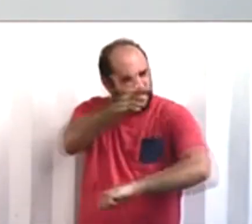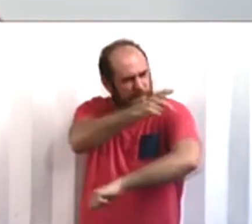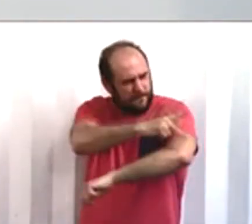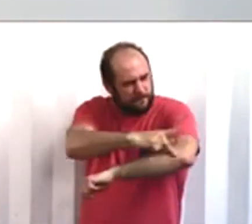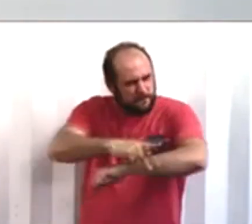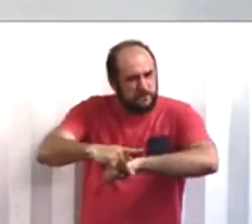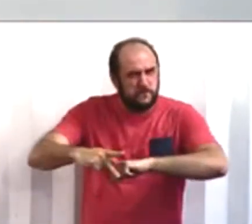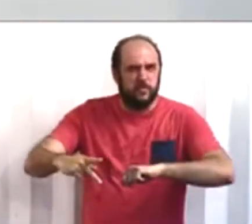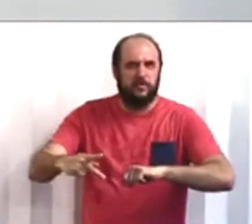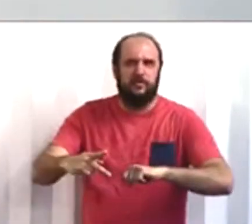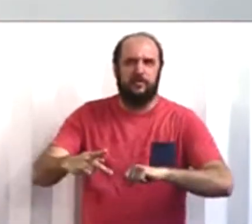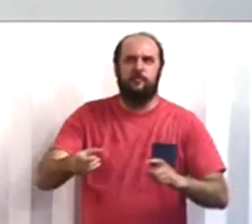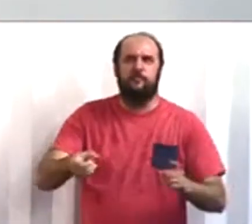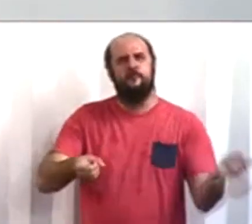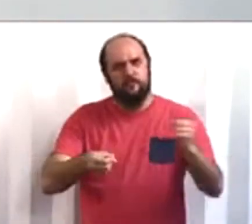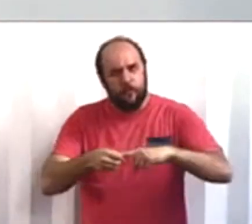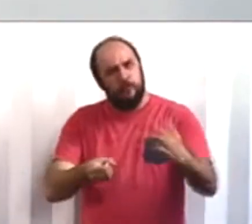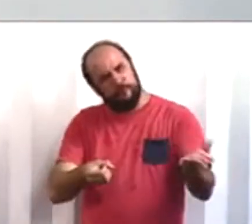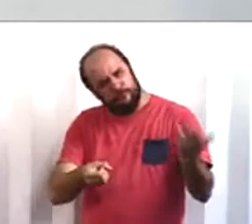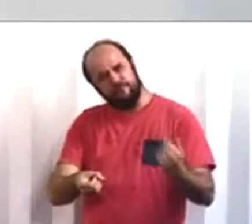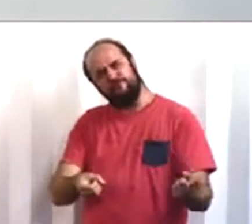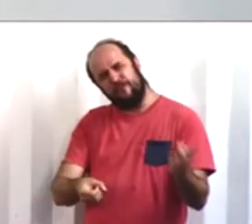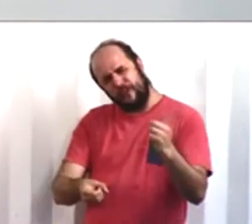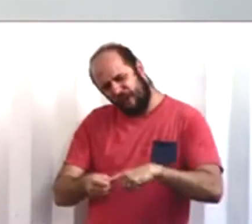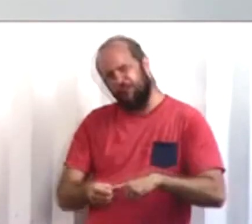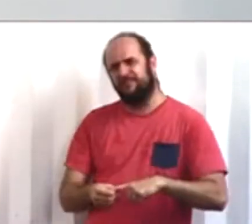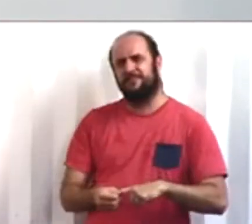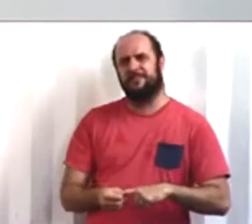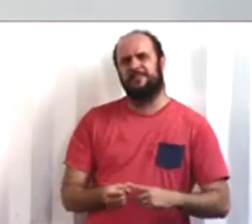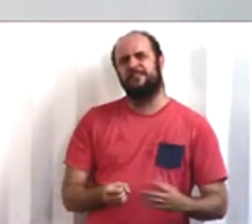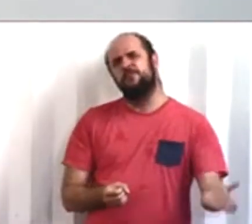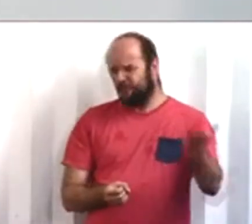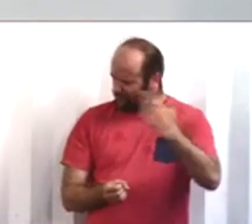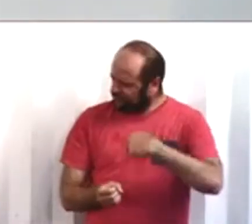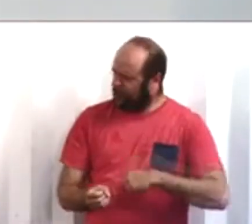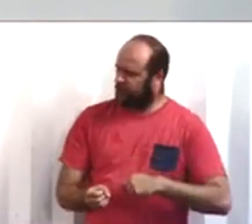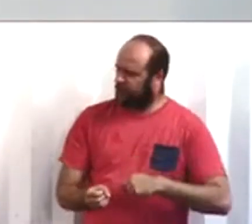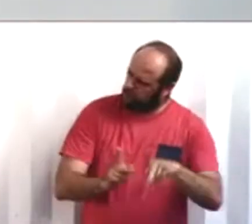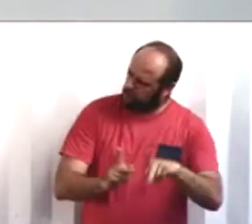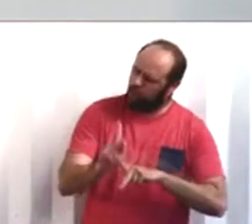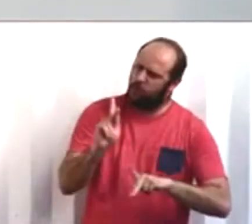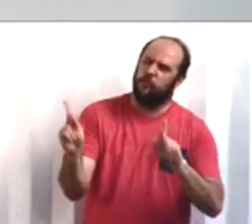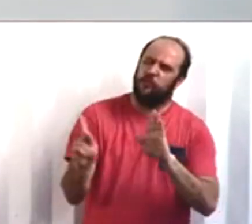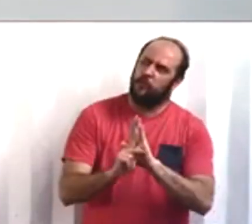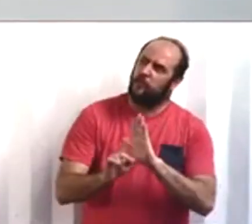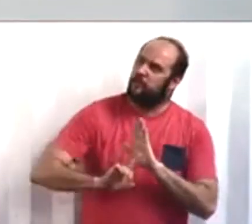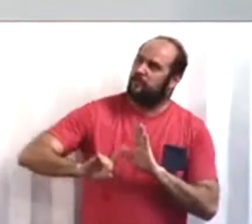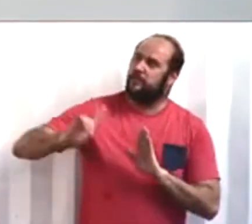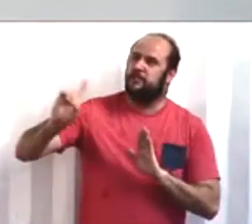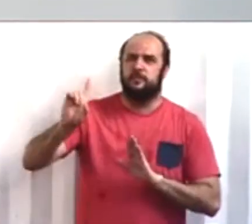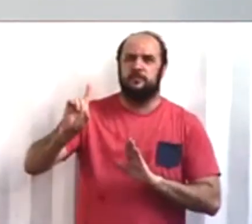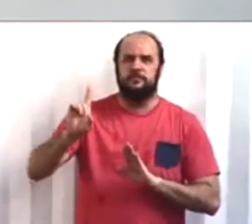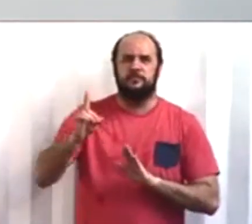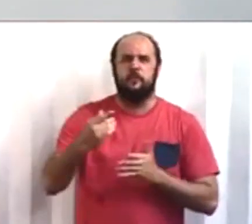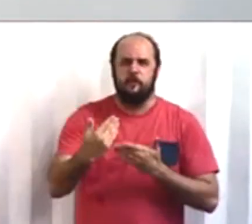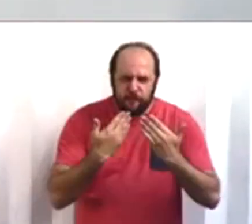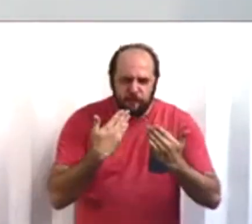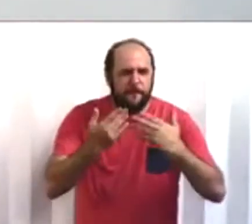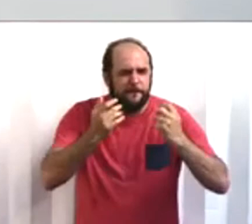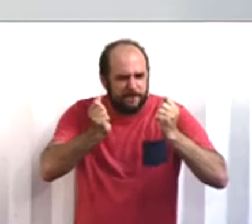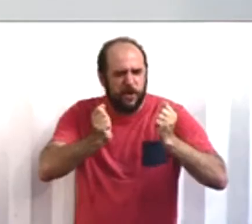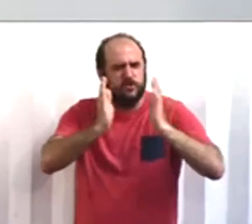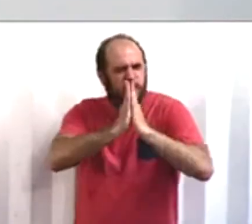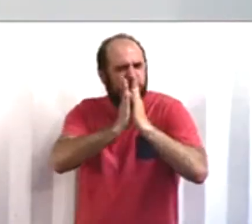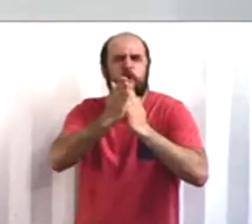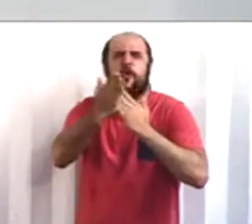a voltar. Volta, povo meu. Povo meu, eu continuo sendo o seu Deus. Fala comigo, povo meu. Fala em